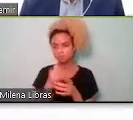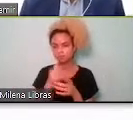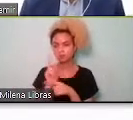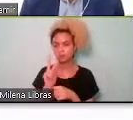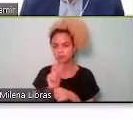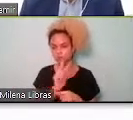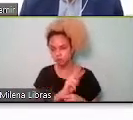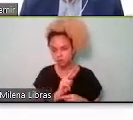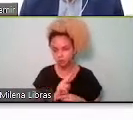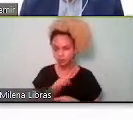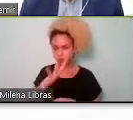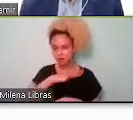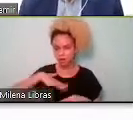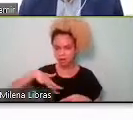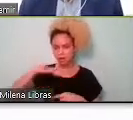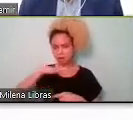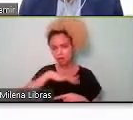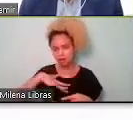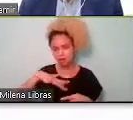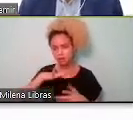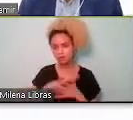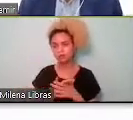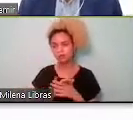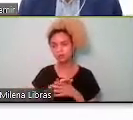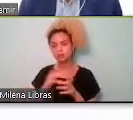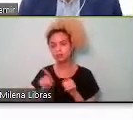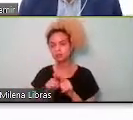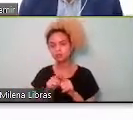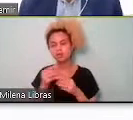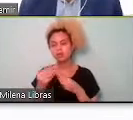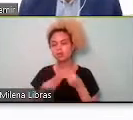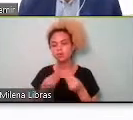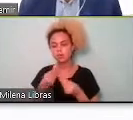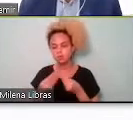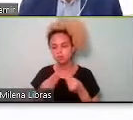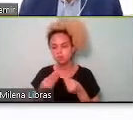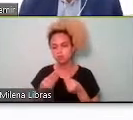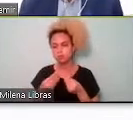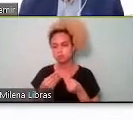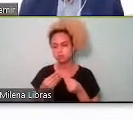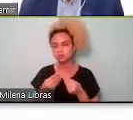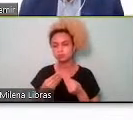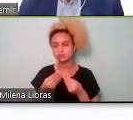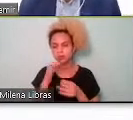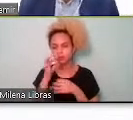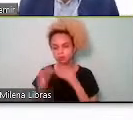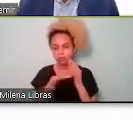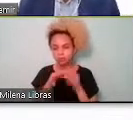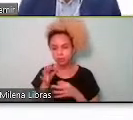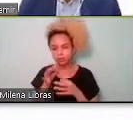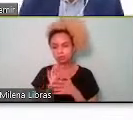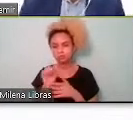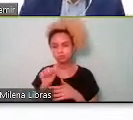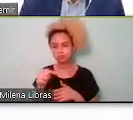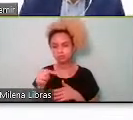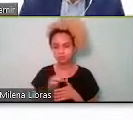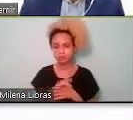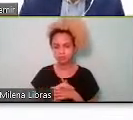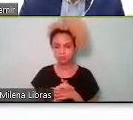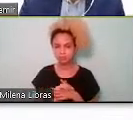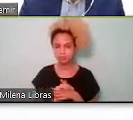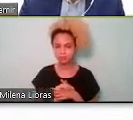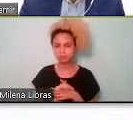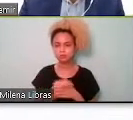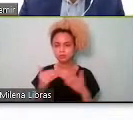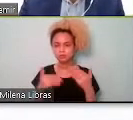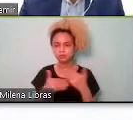partes comuns, tá? E aí, como ficam as partes individuais? Aí nós vamos comentar o seguinte, nas slides,